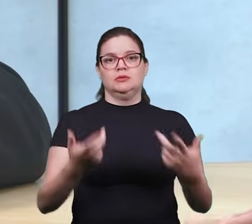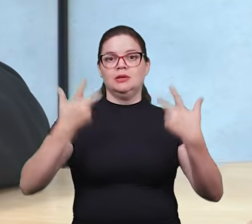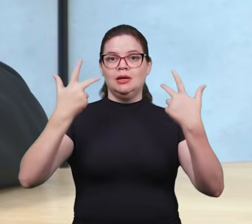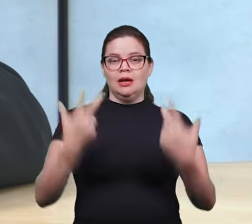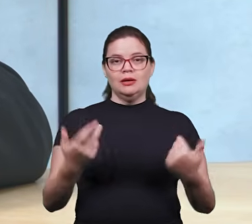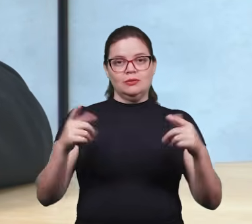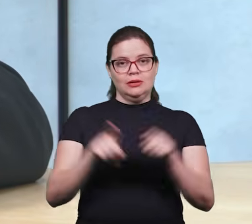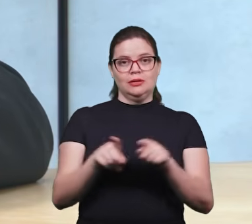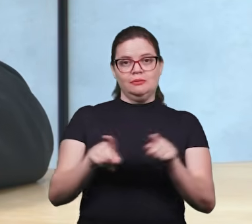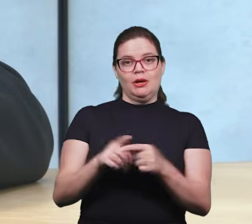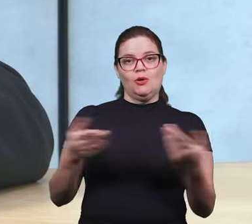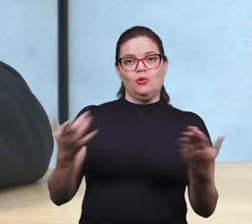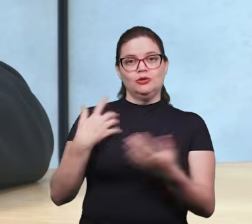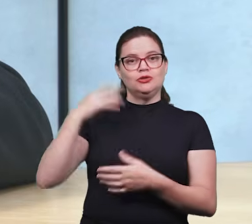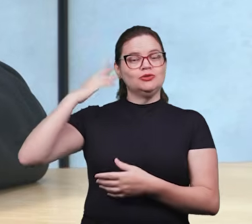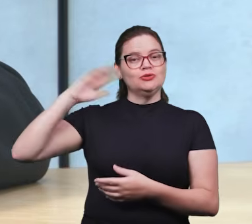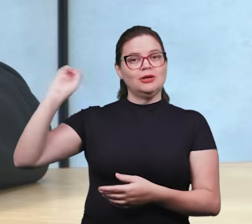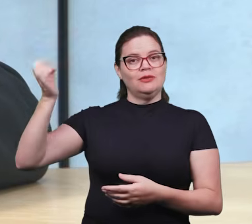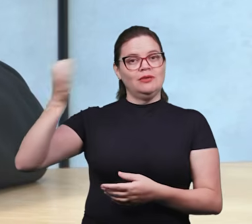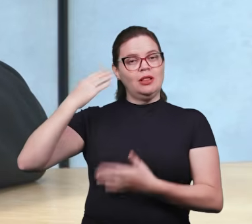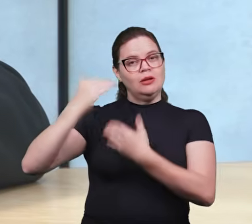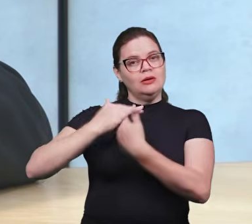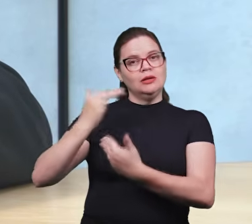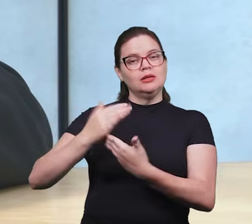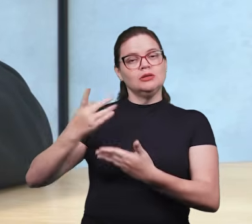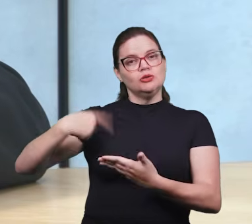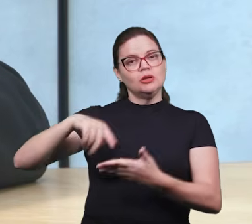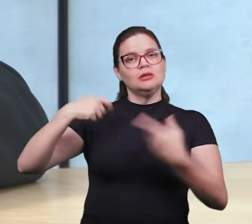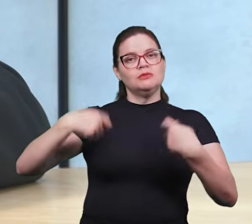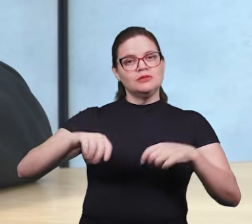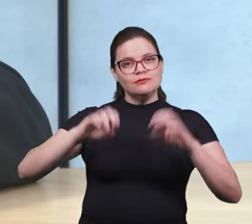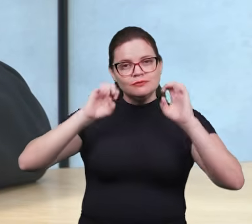para a igreja, que nós temos que viver